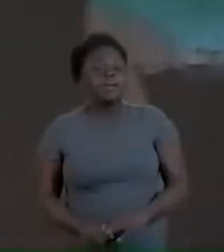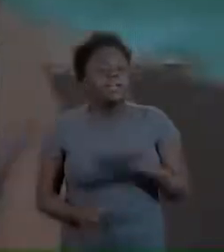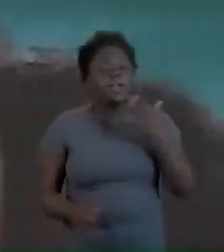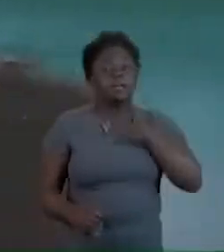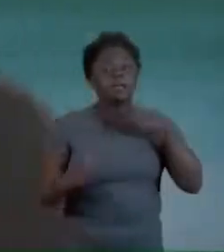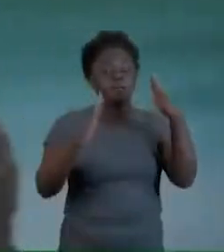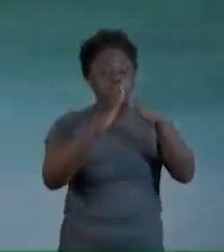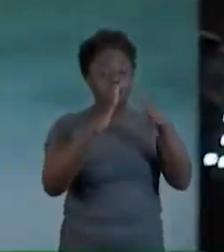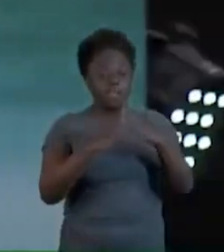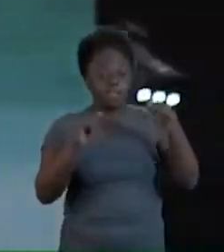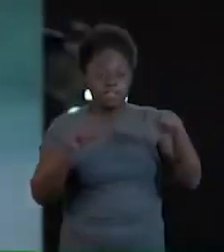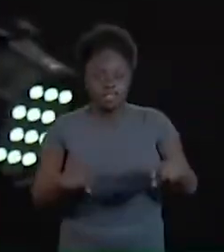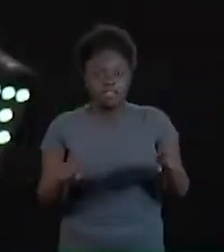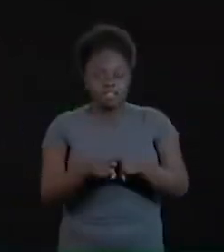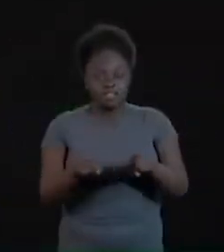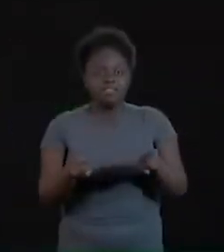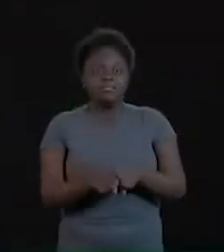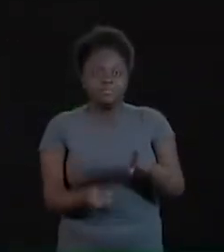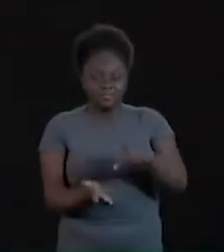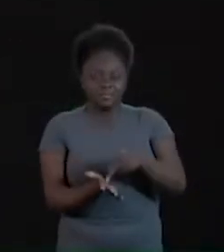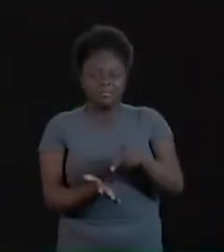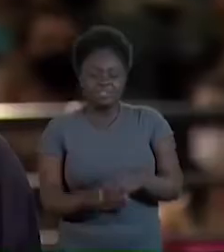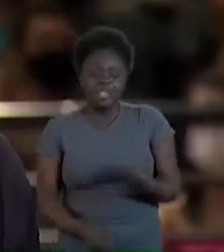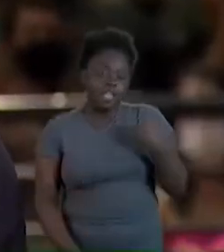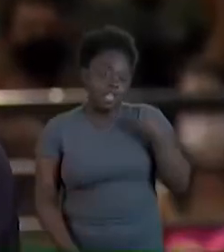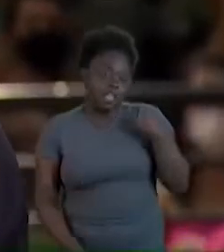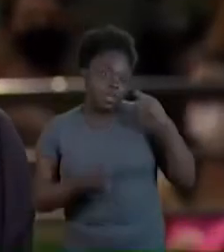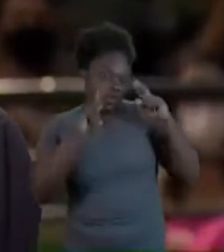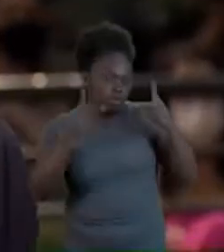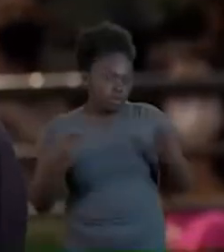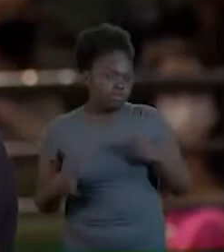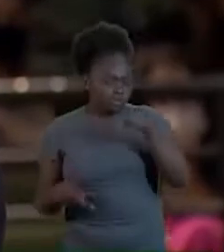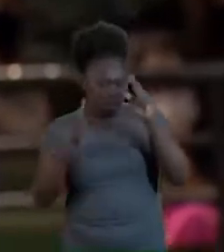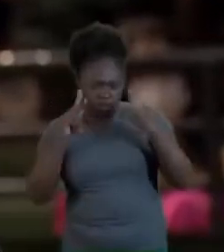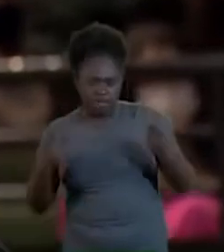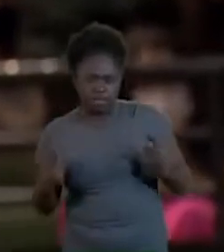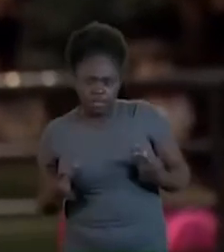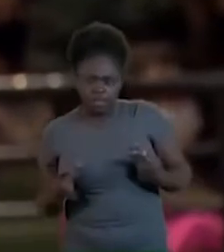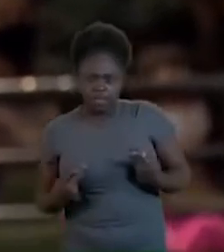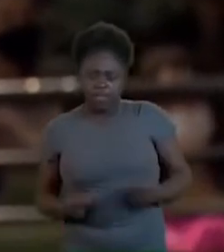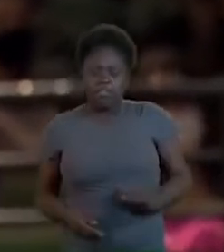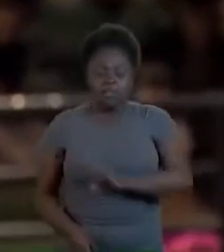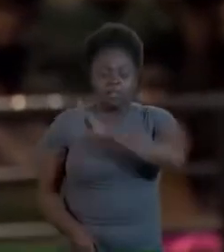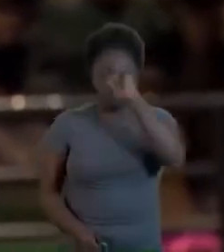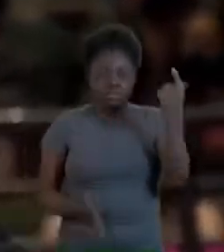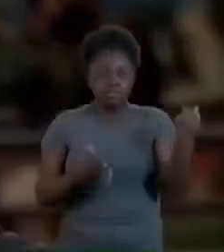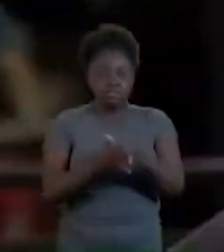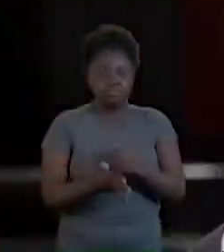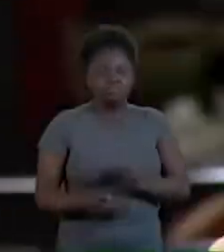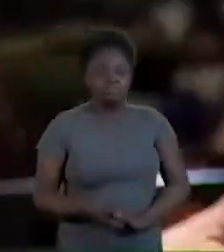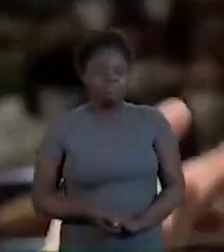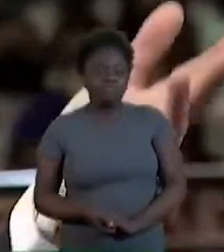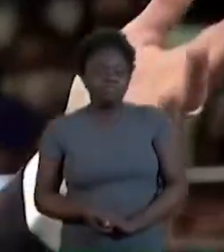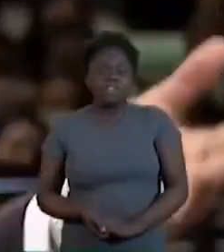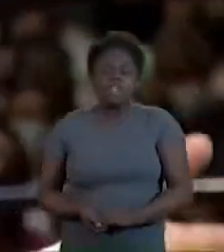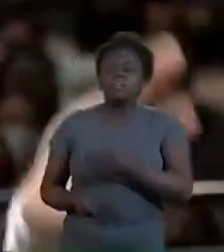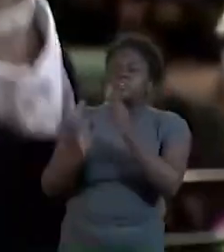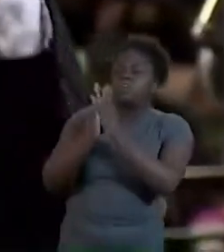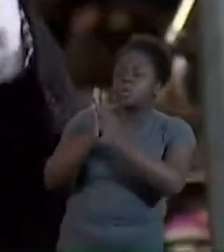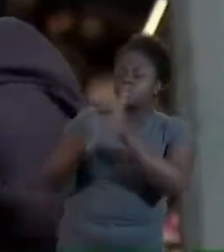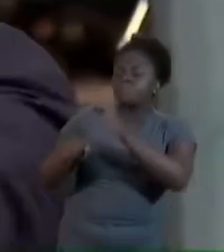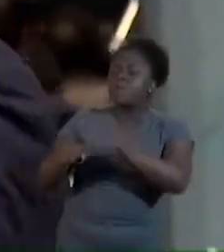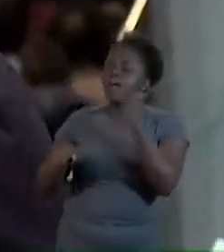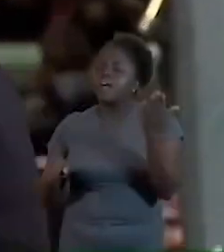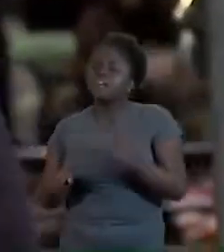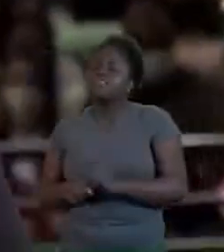lá de casa está aqui também, né? Eu pelo menos reconheço. Você reconhece? Um dia me perguntaram, Lucinho, por que você ora mais que a Patrícia, lê mais a